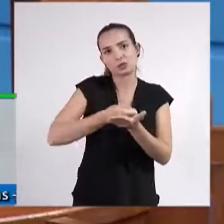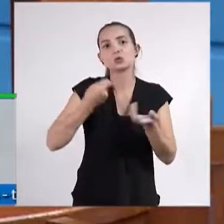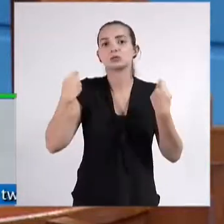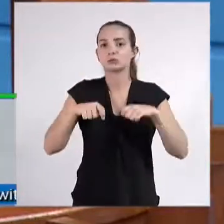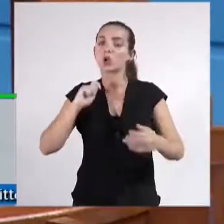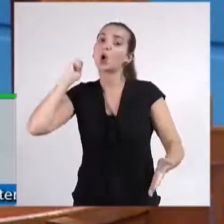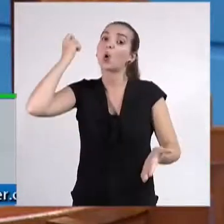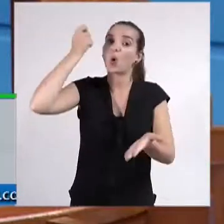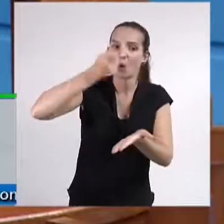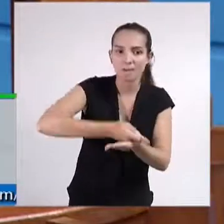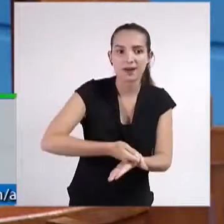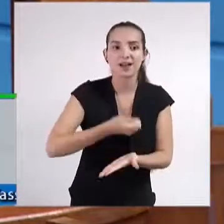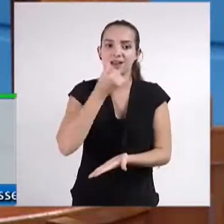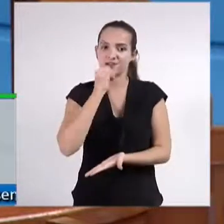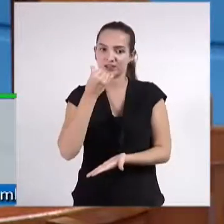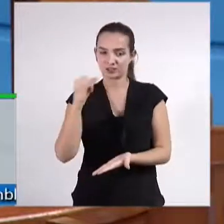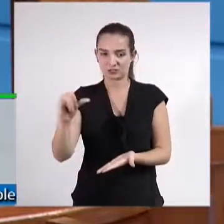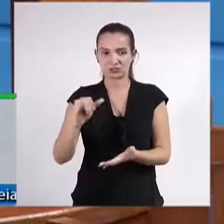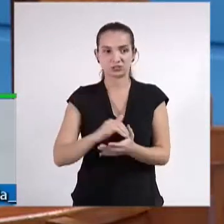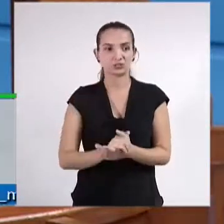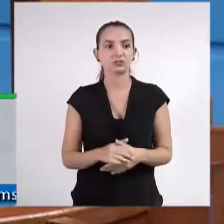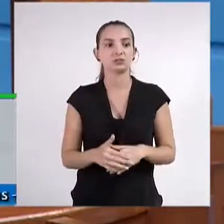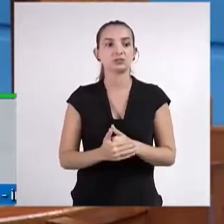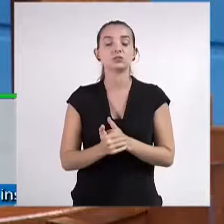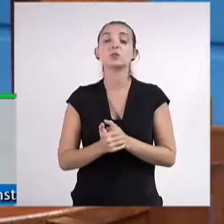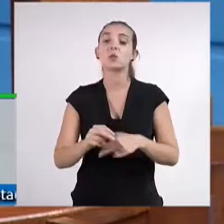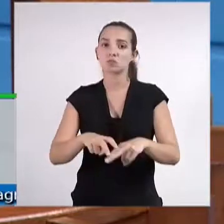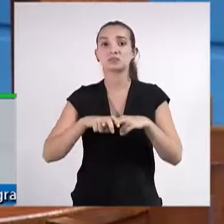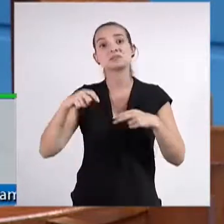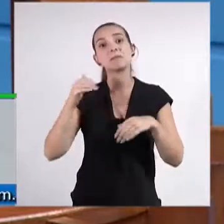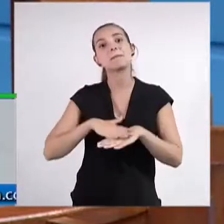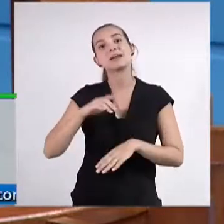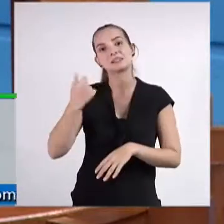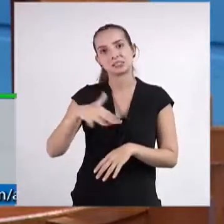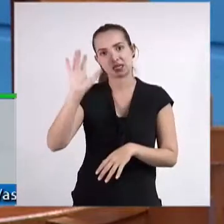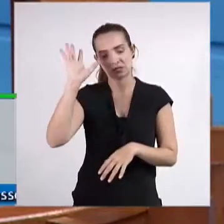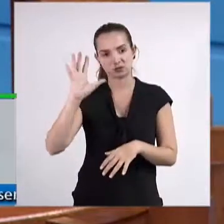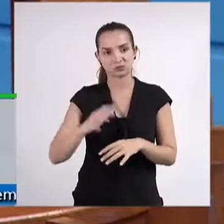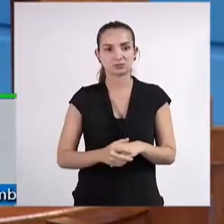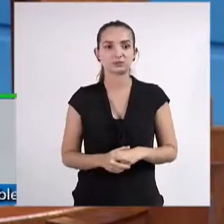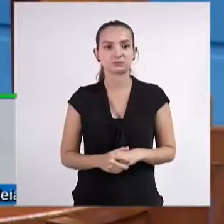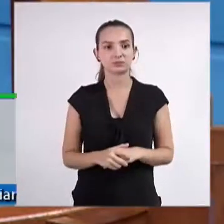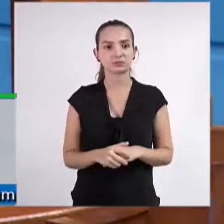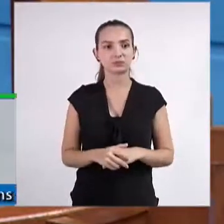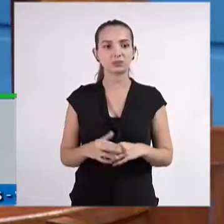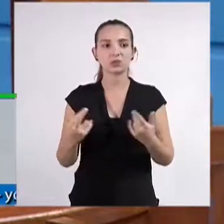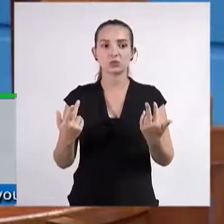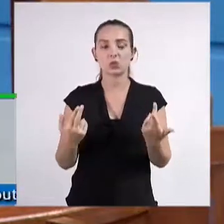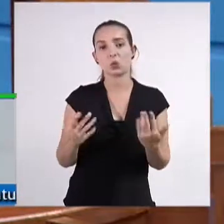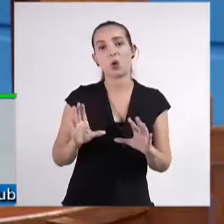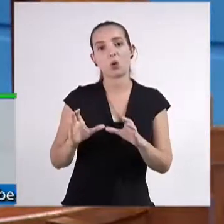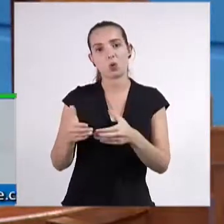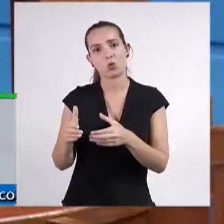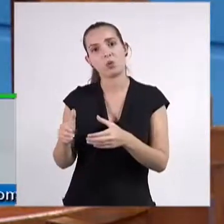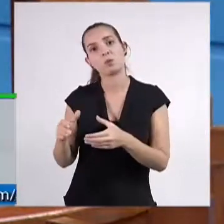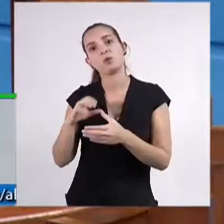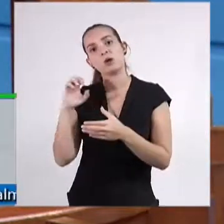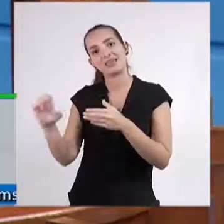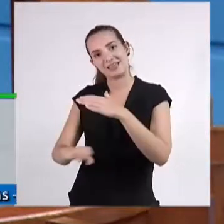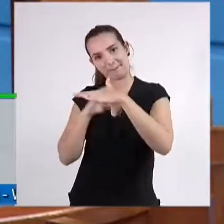tem que comprar uma energia e acaba isso sendo mais caro, segundo a direção da